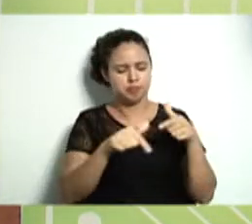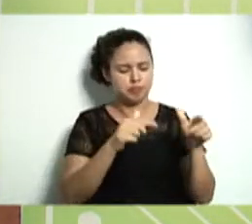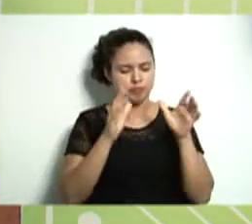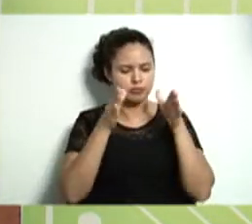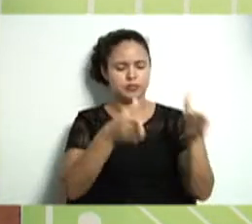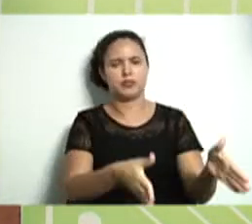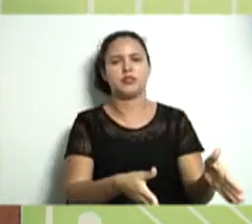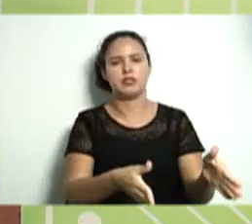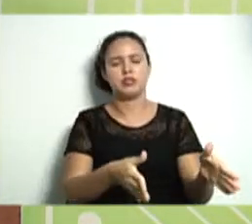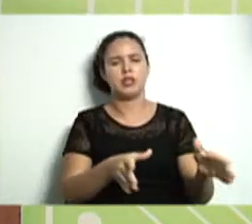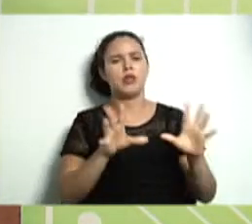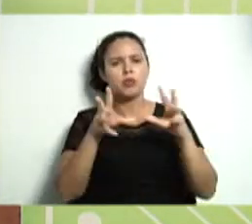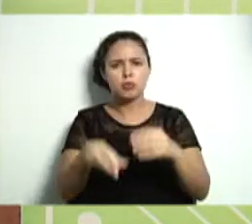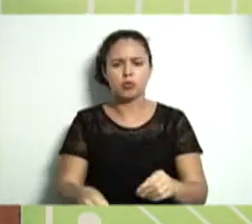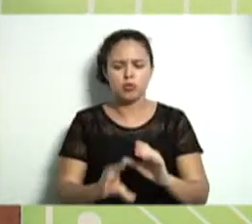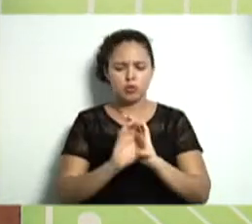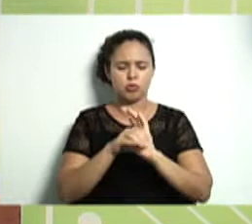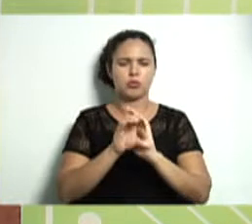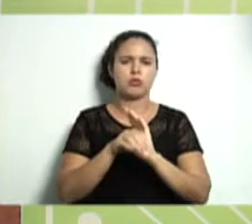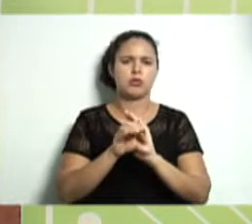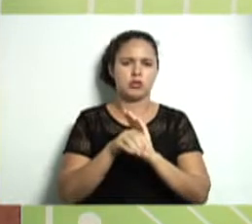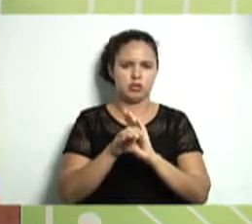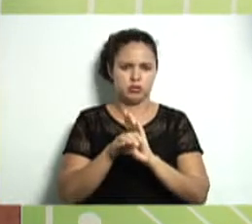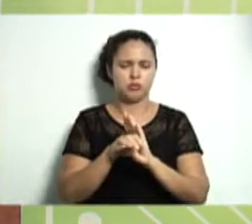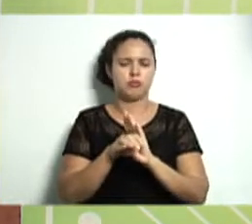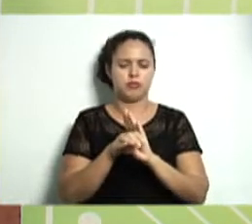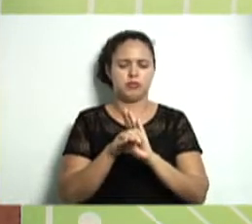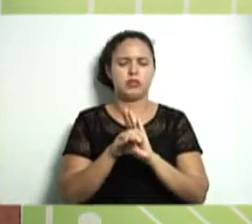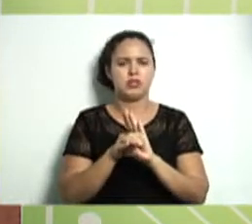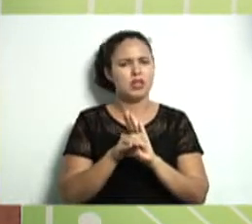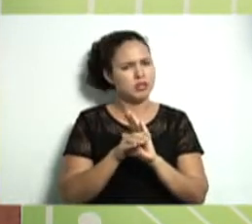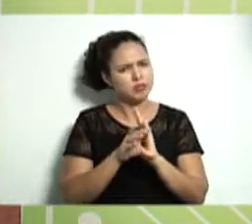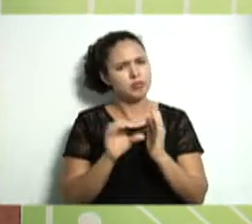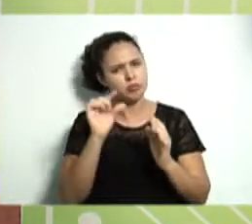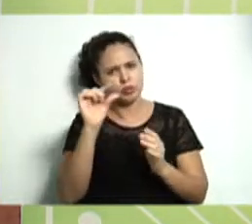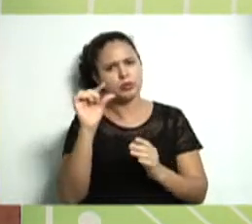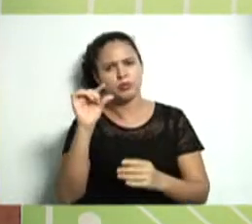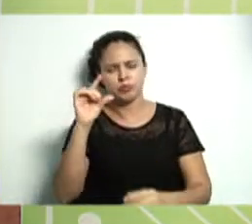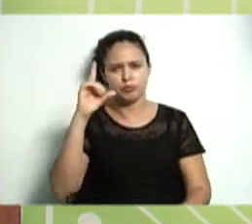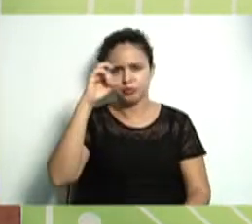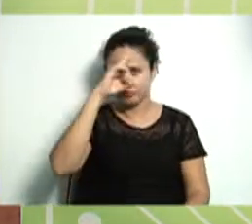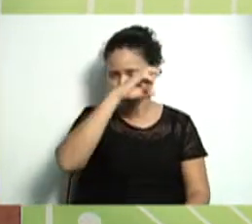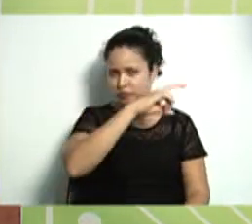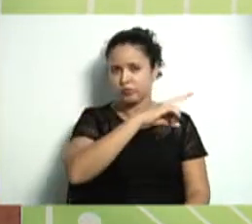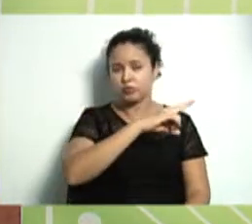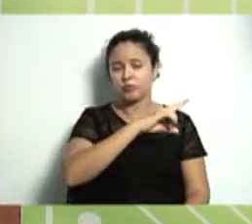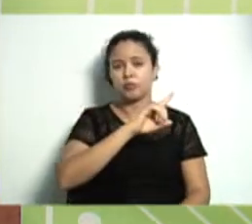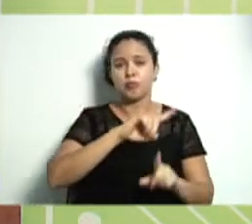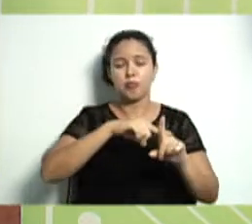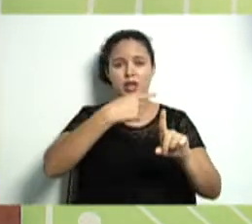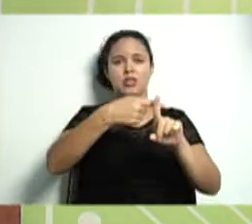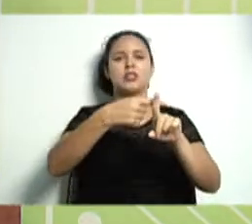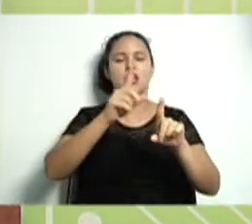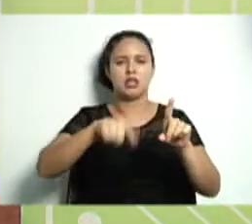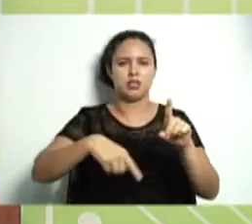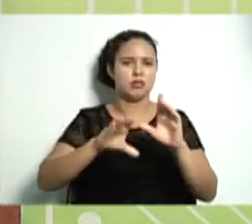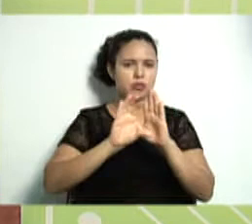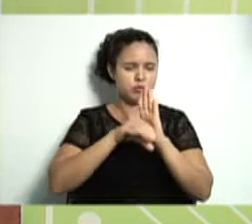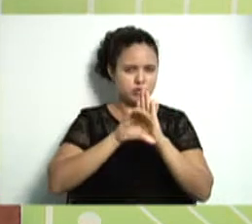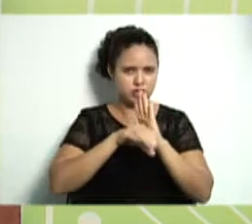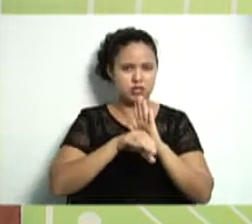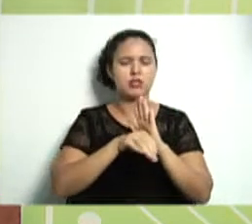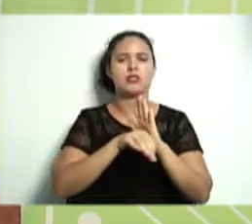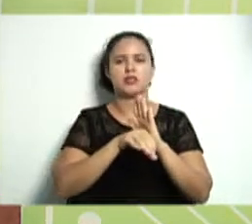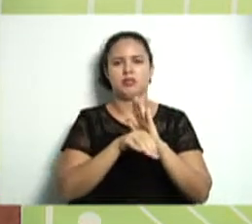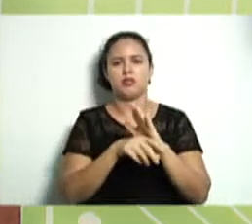conceitos, embora seja um pouco complexo da gente compreender, eles são conceitos que se referem